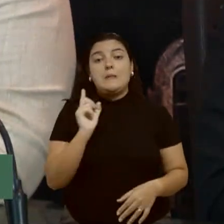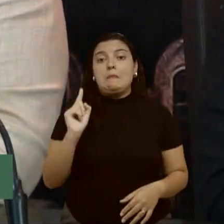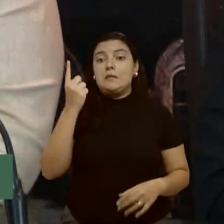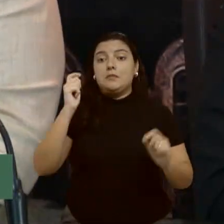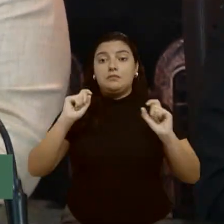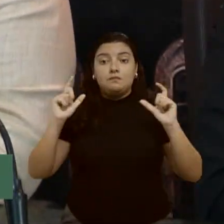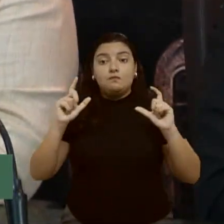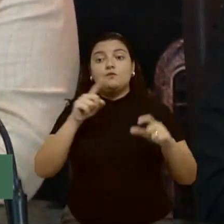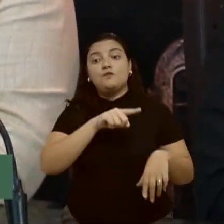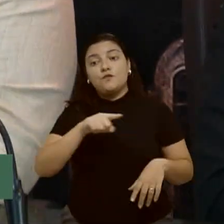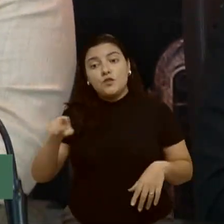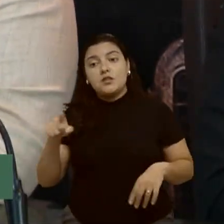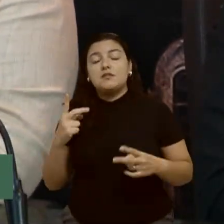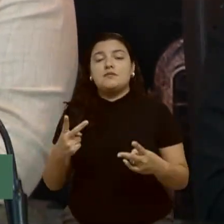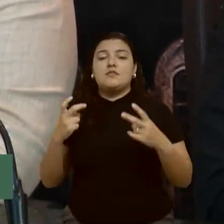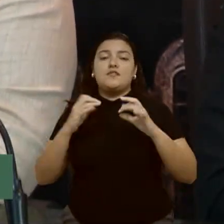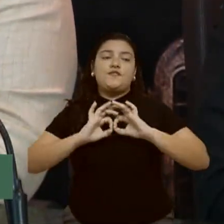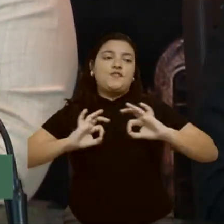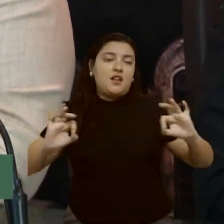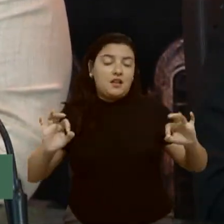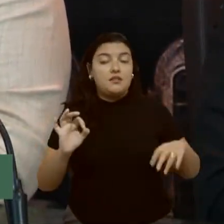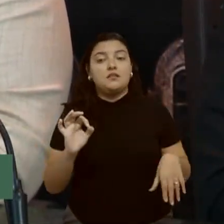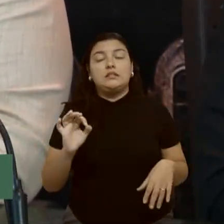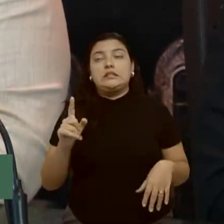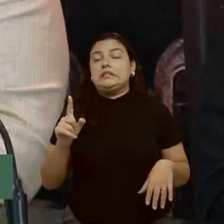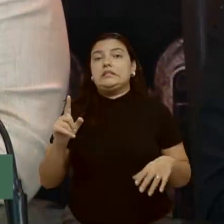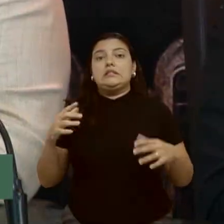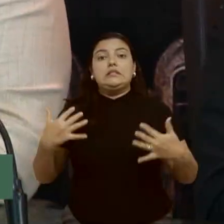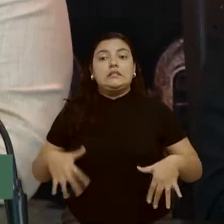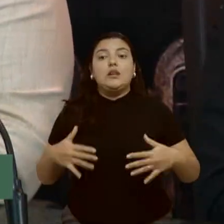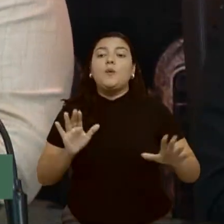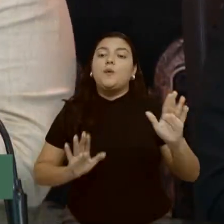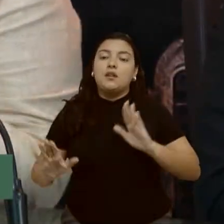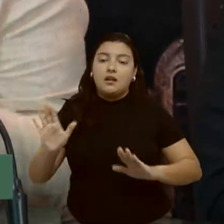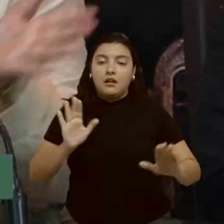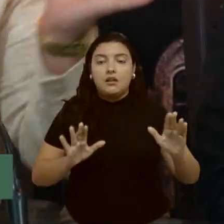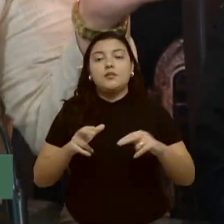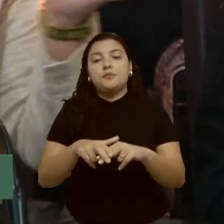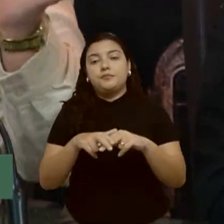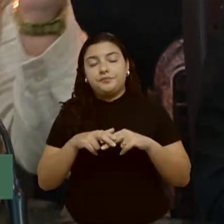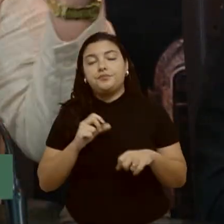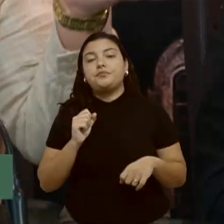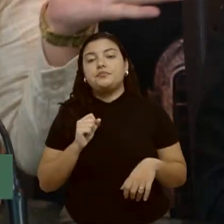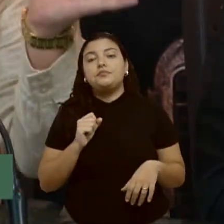alerta. Quando você vê essa frase, você freia para ter esse cuidado. Mas aí,